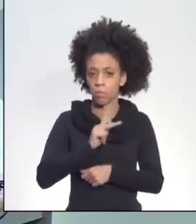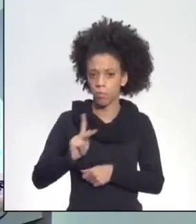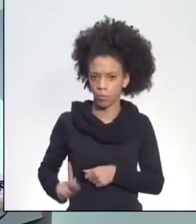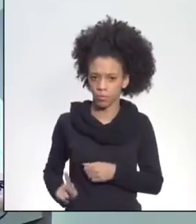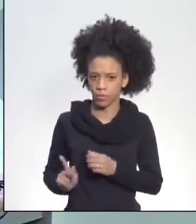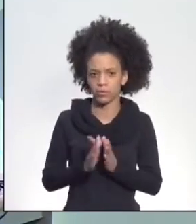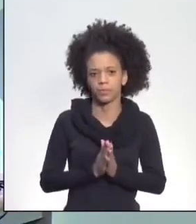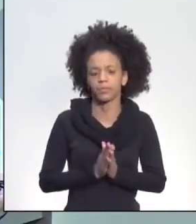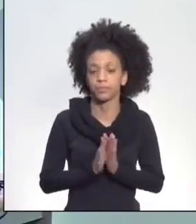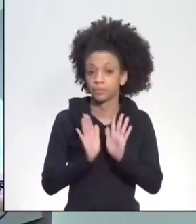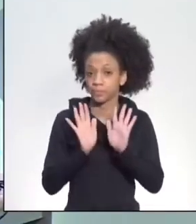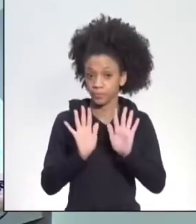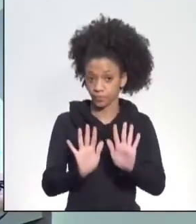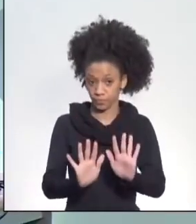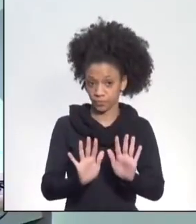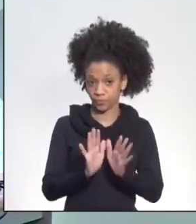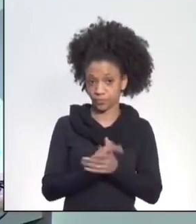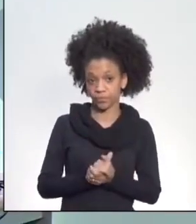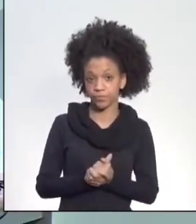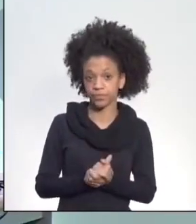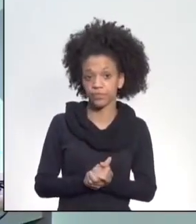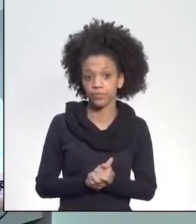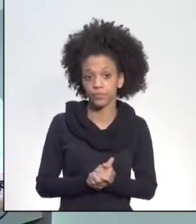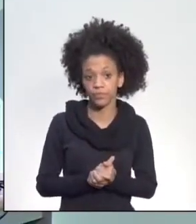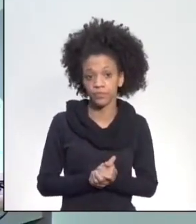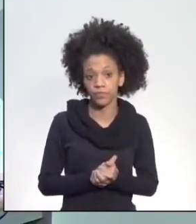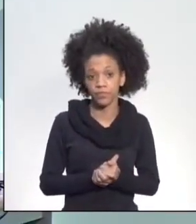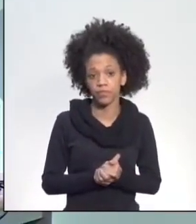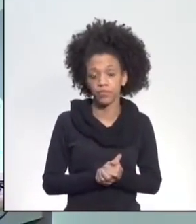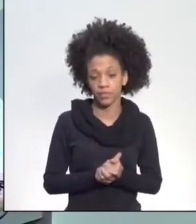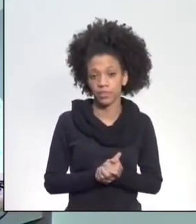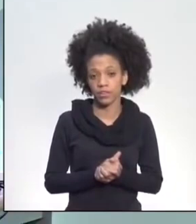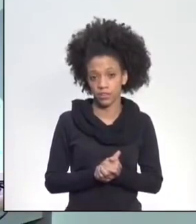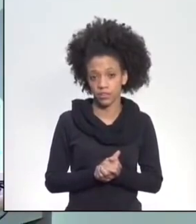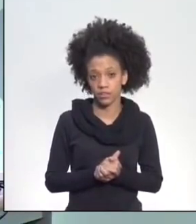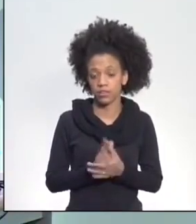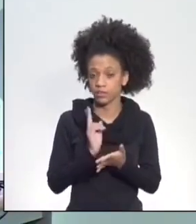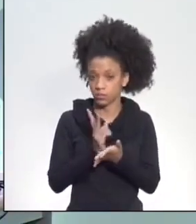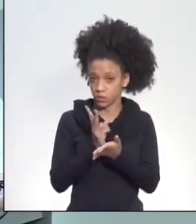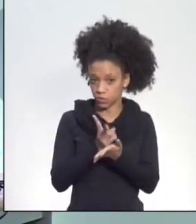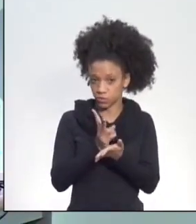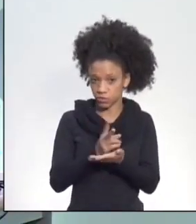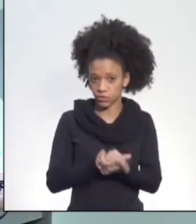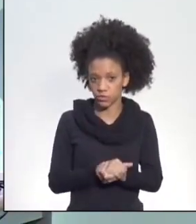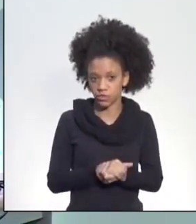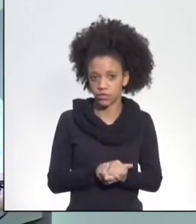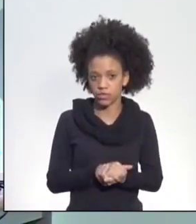só. Então, nós vamos, né, continuar aqui.